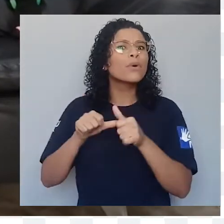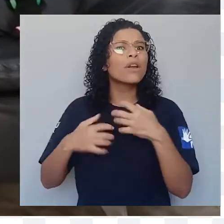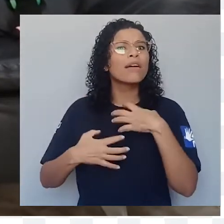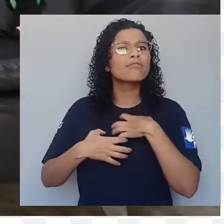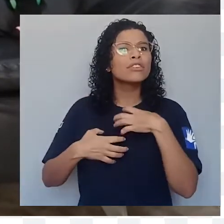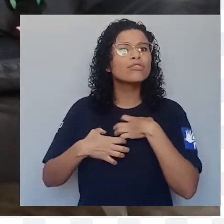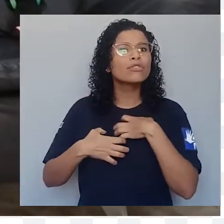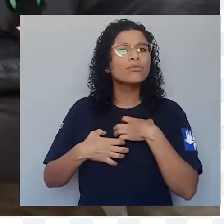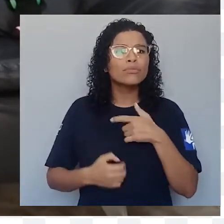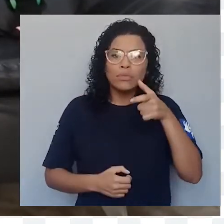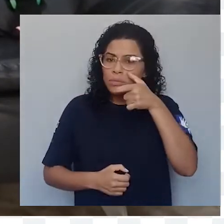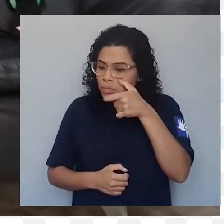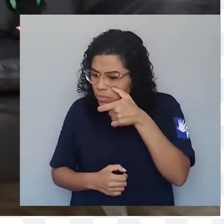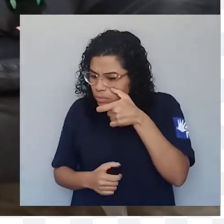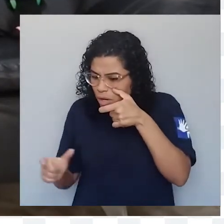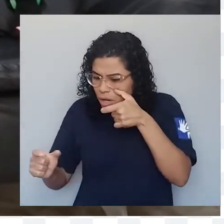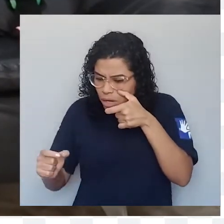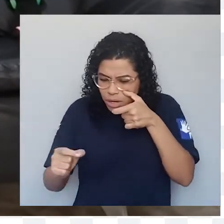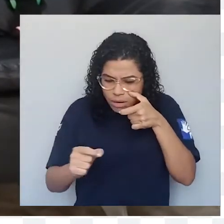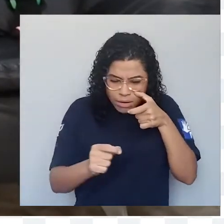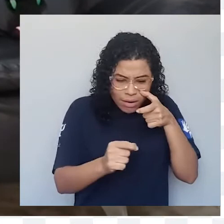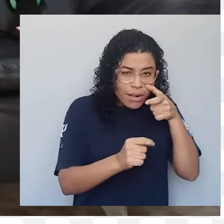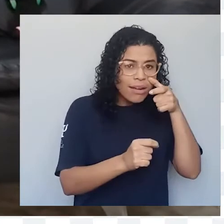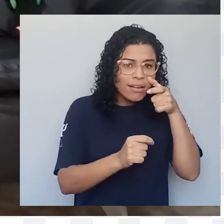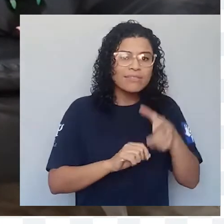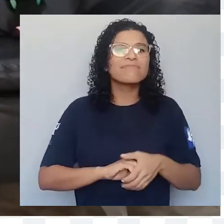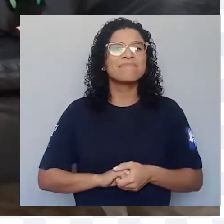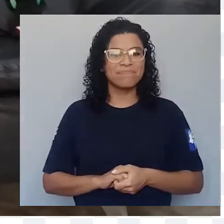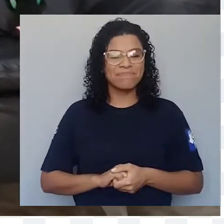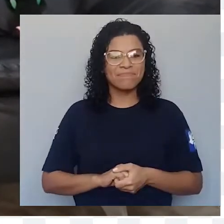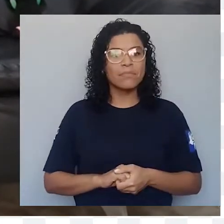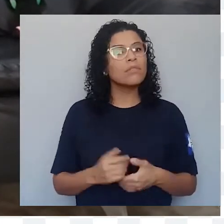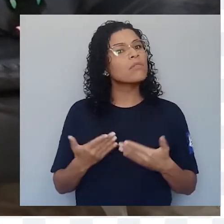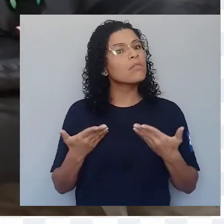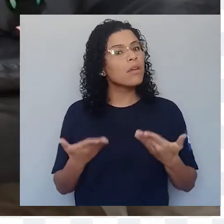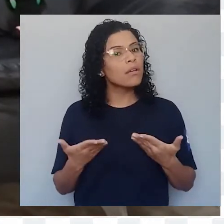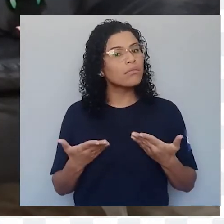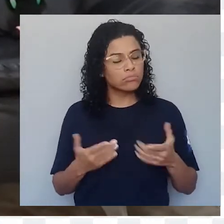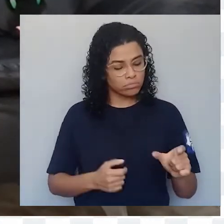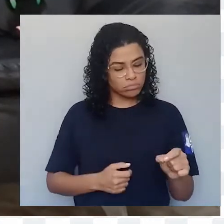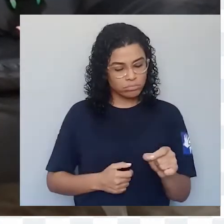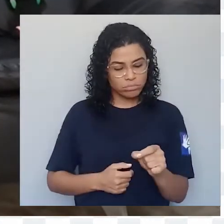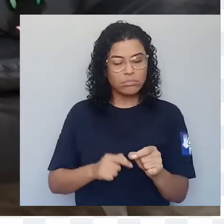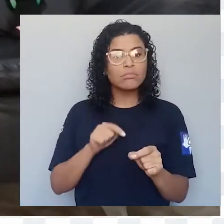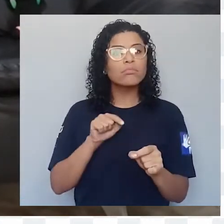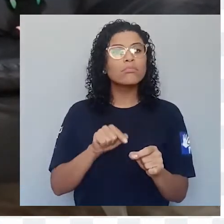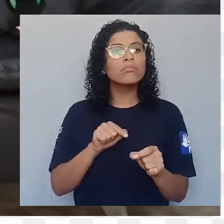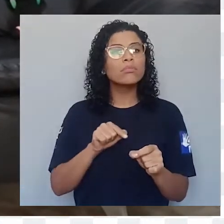olhava. Andava para cá, ele olhava. Até que a